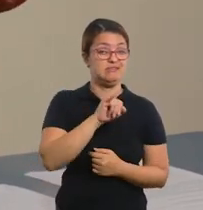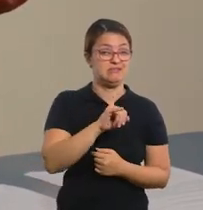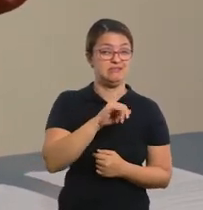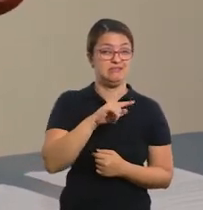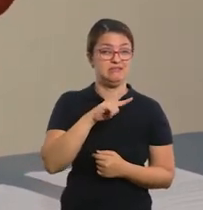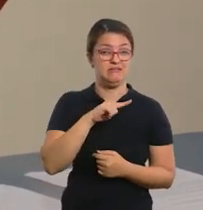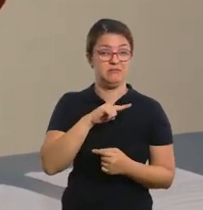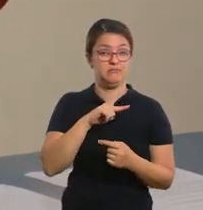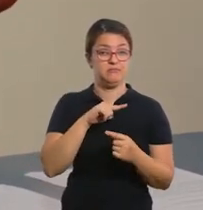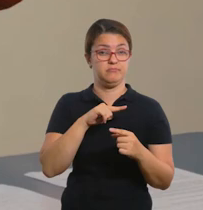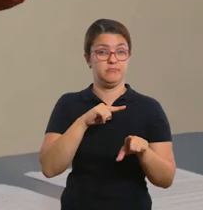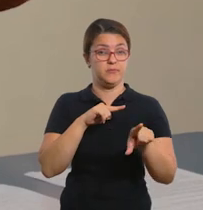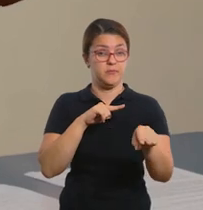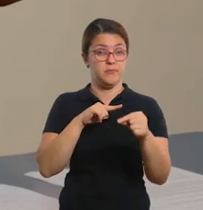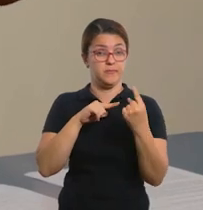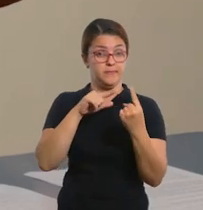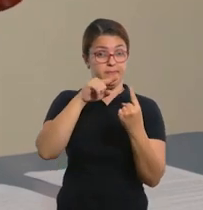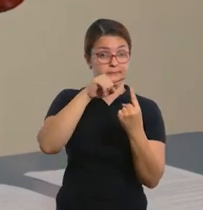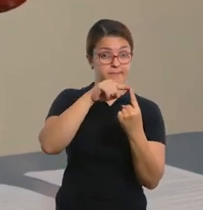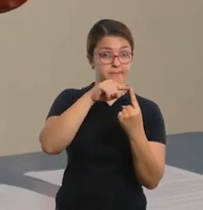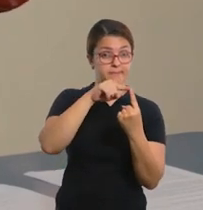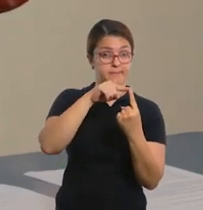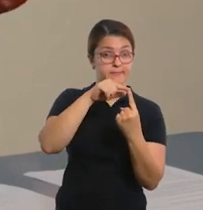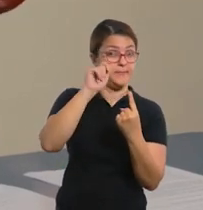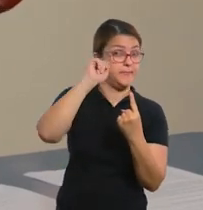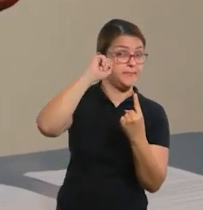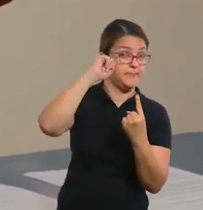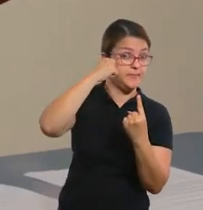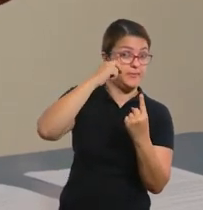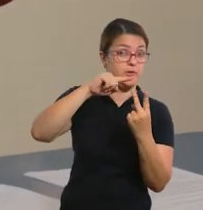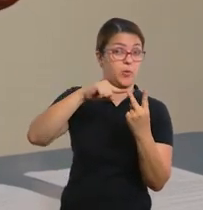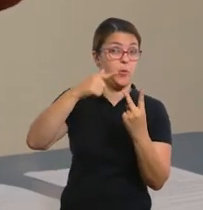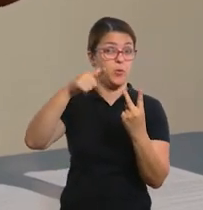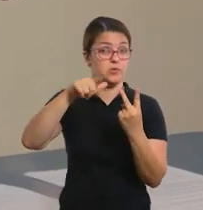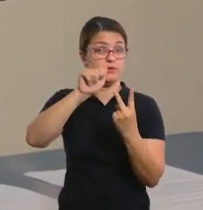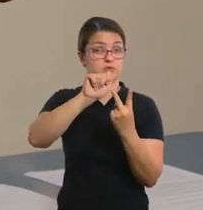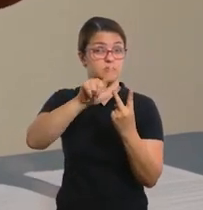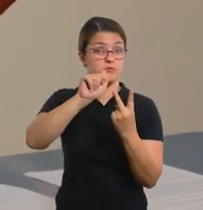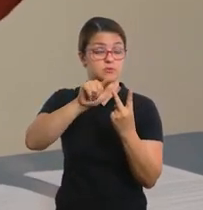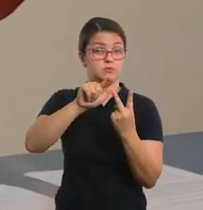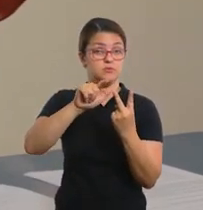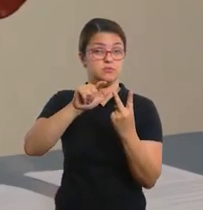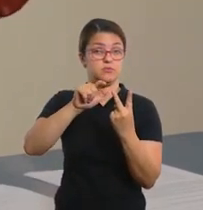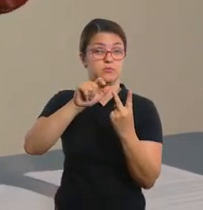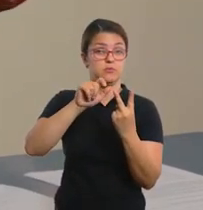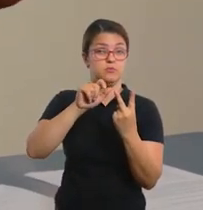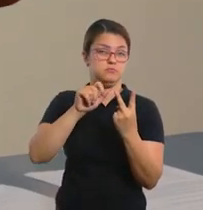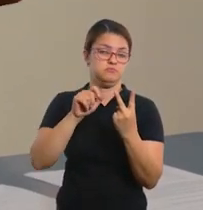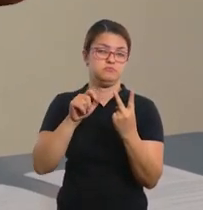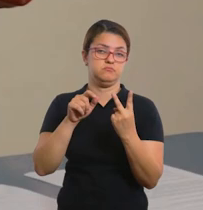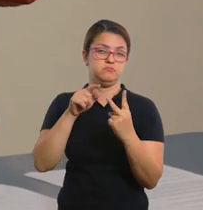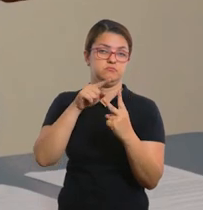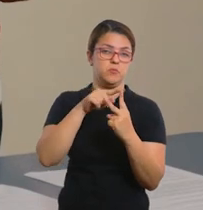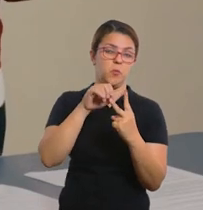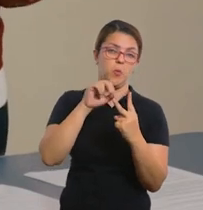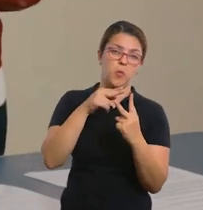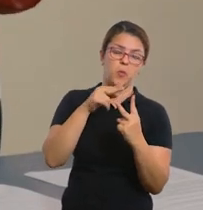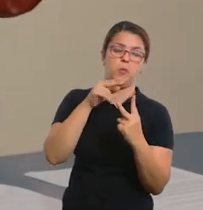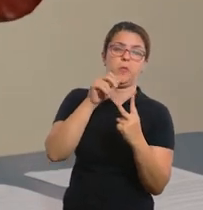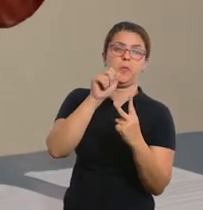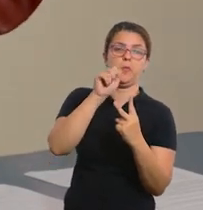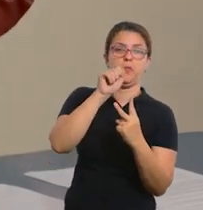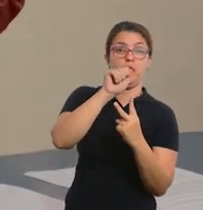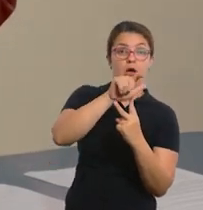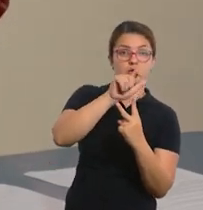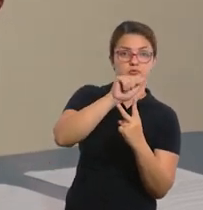pegar duas meias, uma preta e uma azul, ou, se eu pegando duas meias, eu posso ter pego duas pretas ou duas